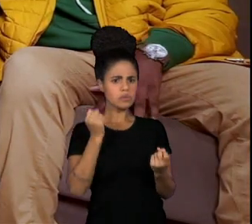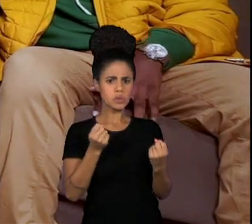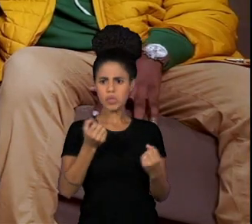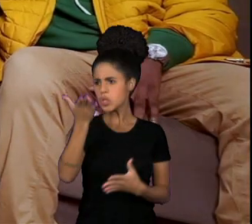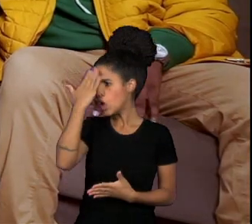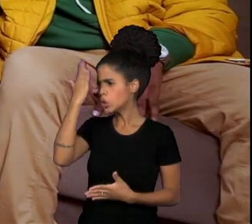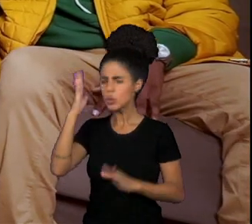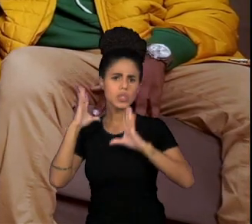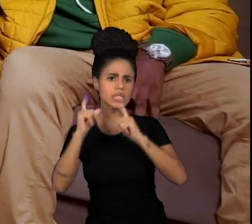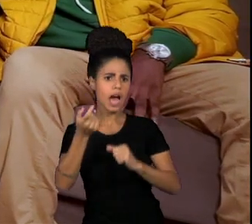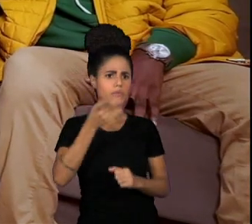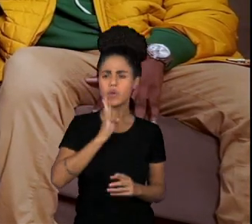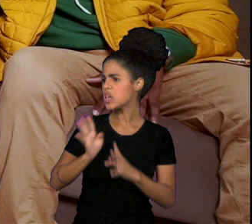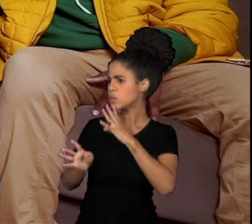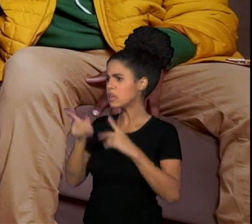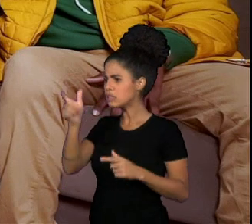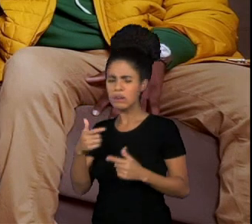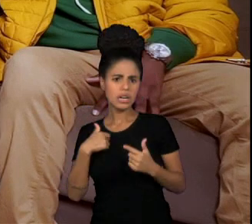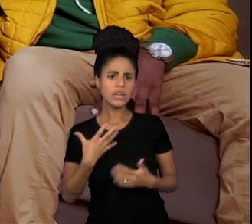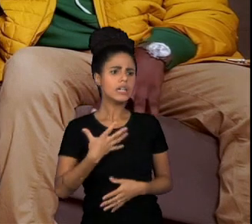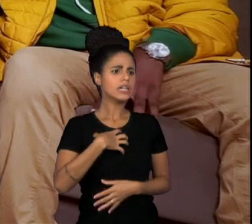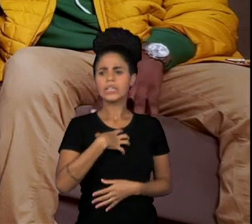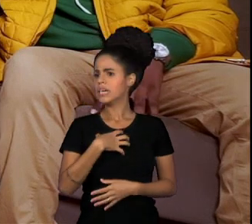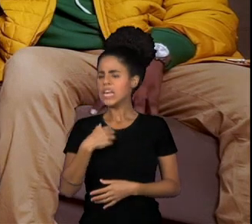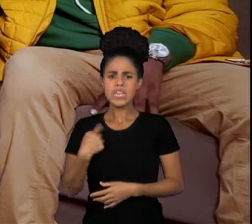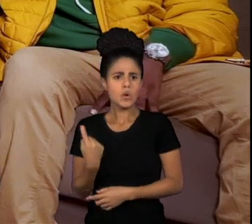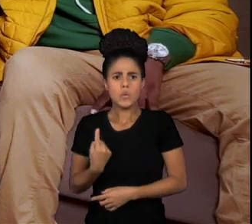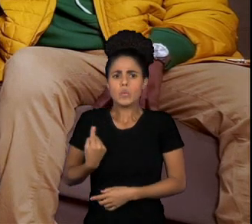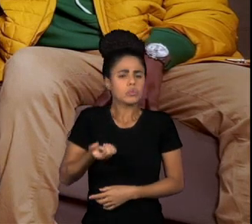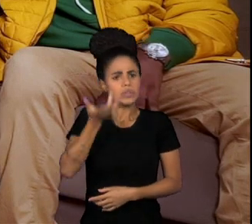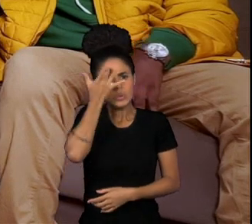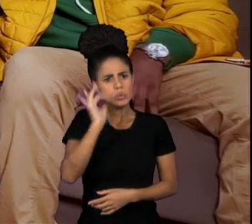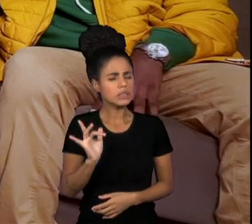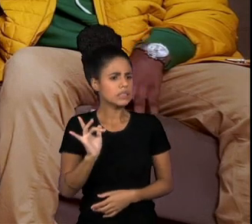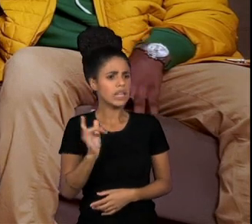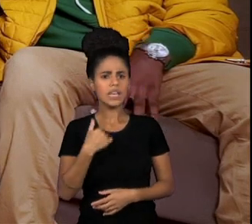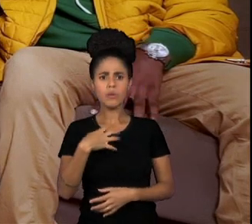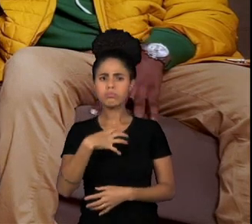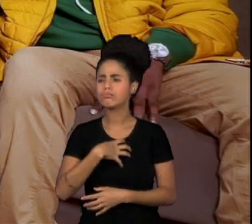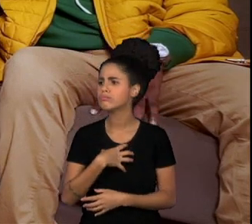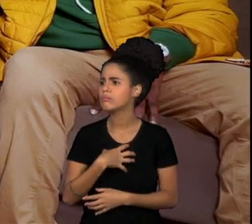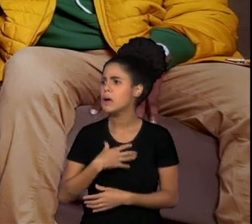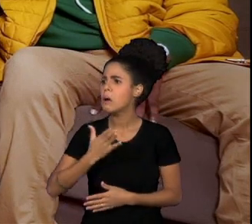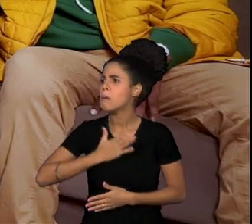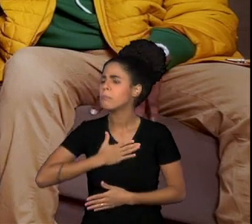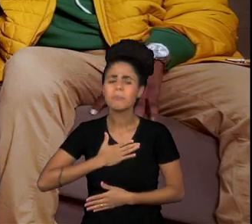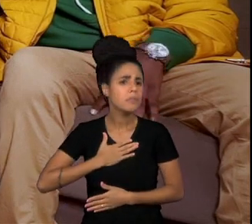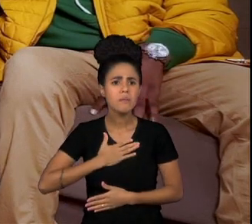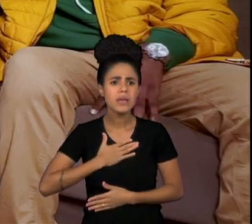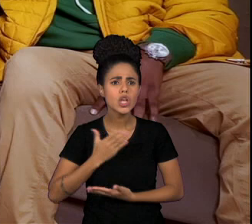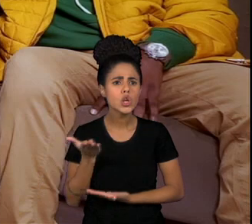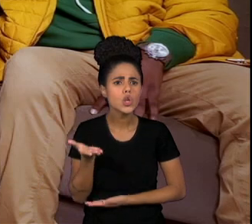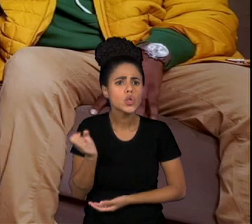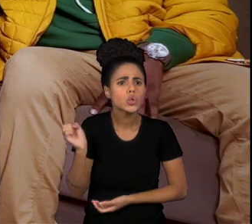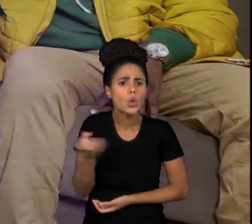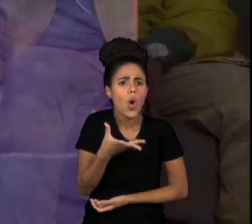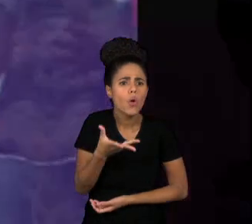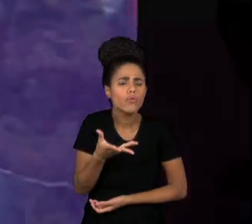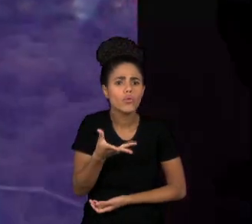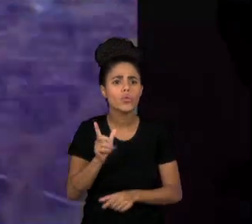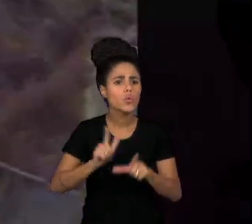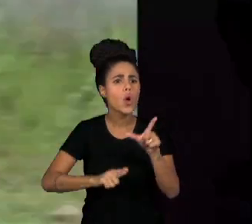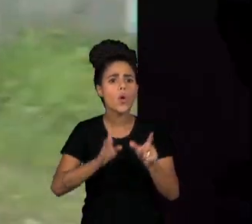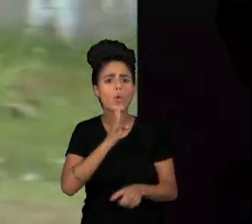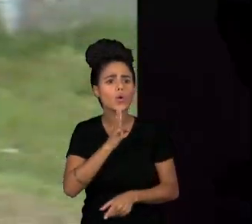música, aquela batida me mostrou que eu estava ouvindo algo que era muito novo na cena do rap nacional, né?